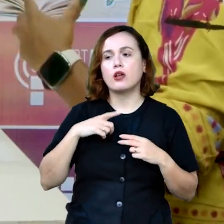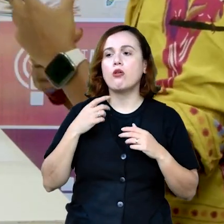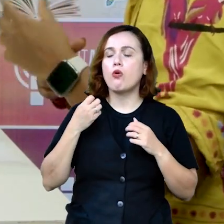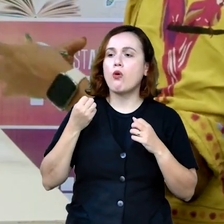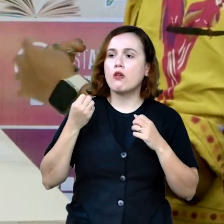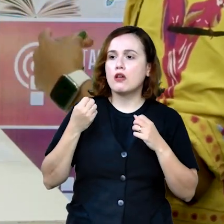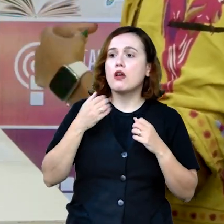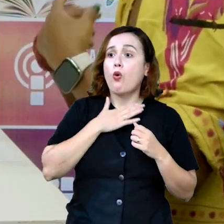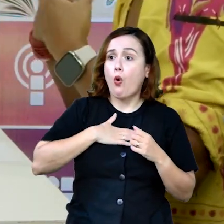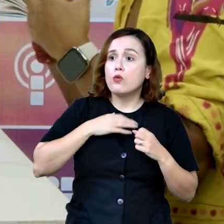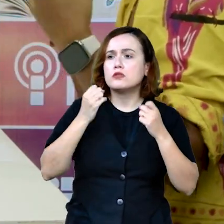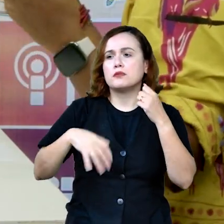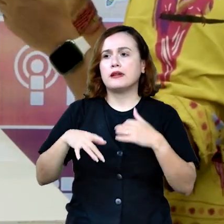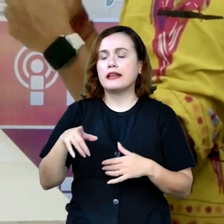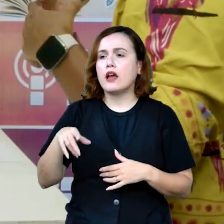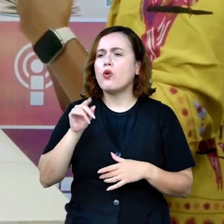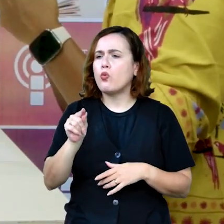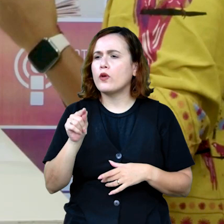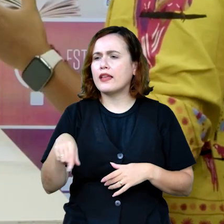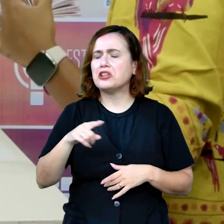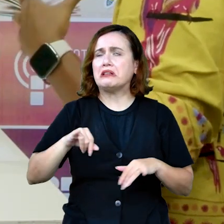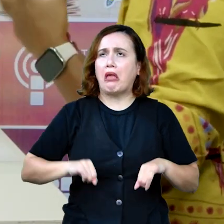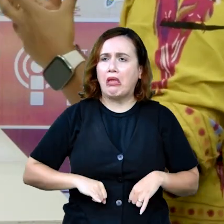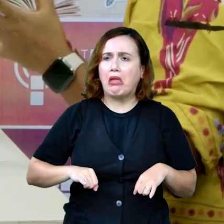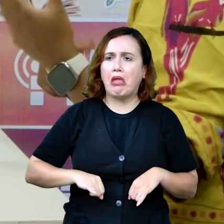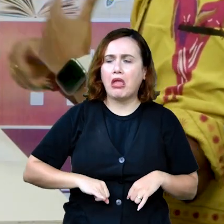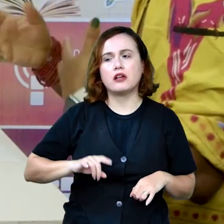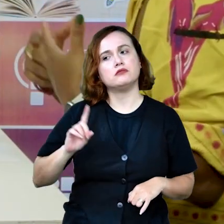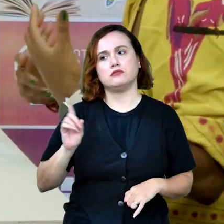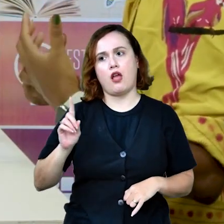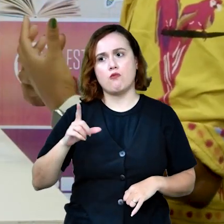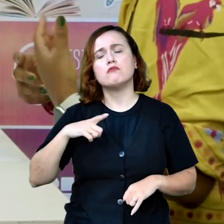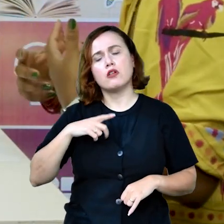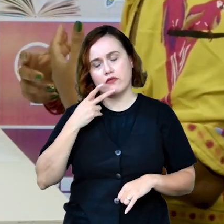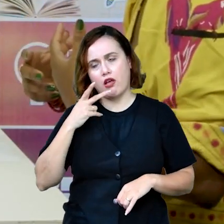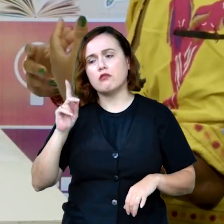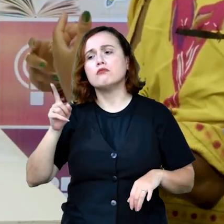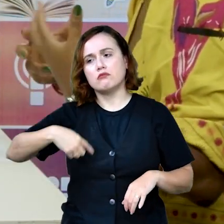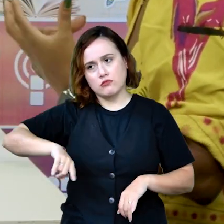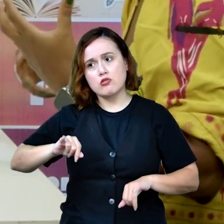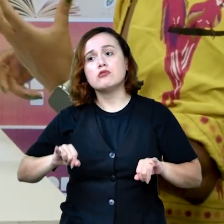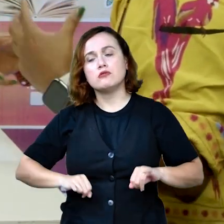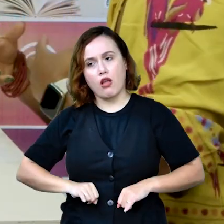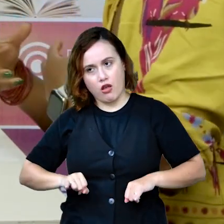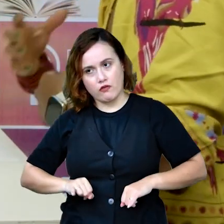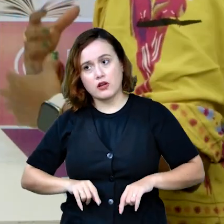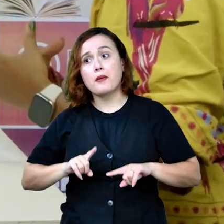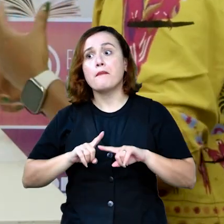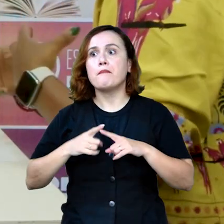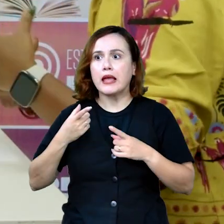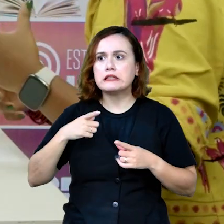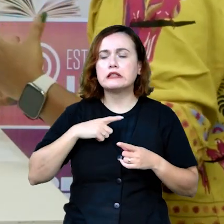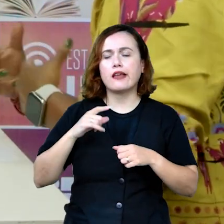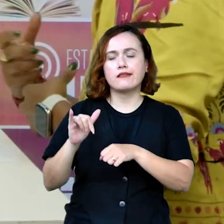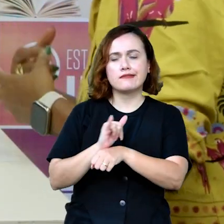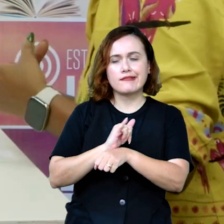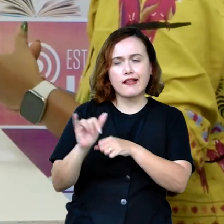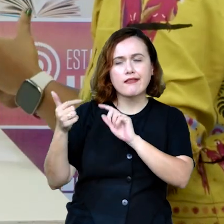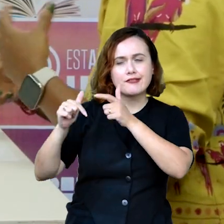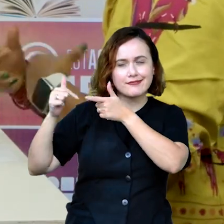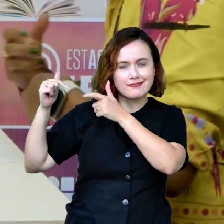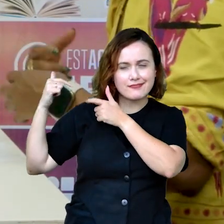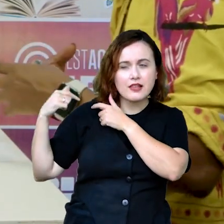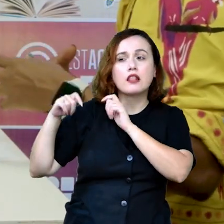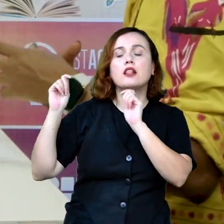não na chave do ai, meu Deus, a gente sofre muito, não. A gente sofre muito, mas acho que a gente também consegue. A gente tem algumas tecnologias aí